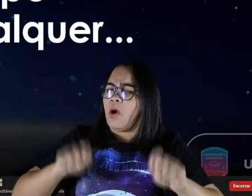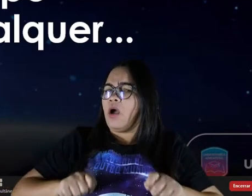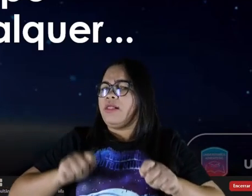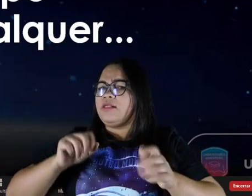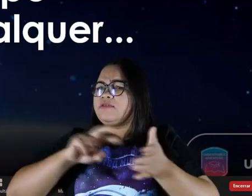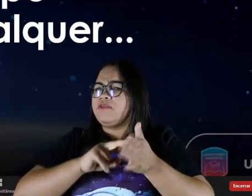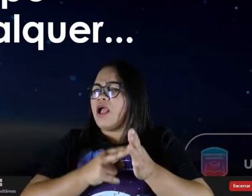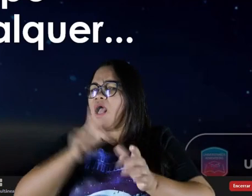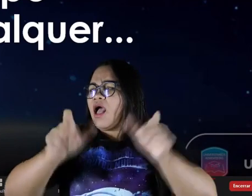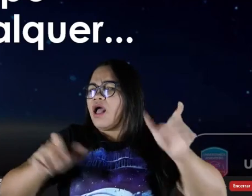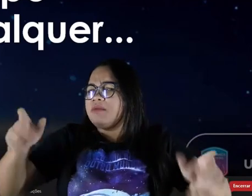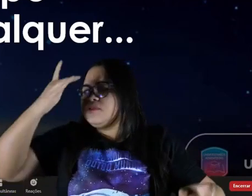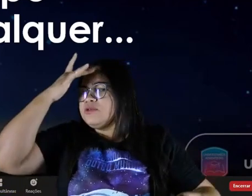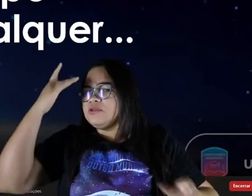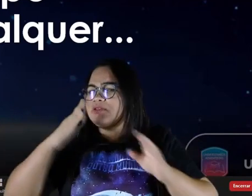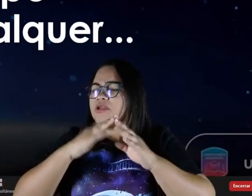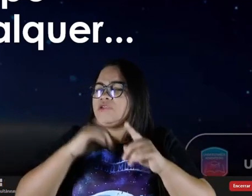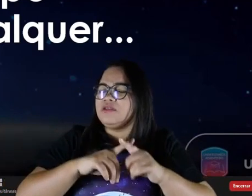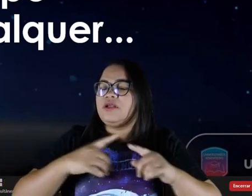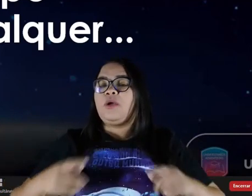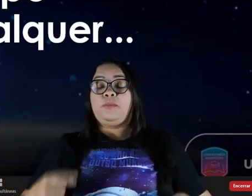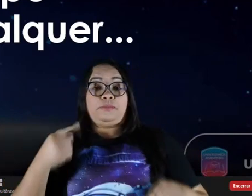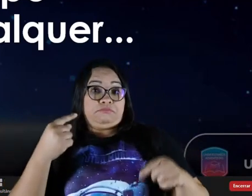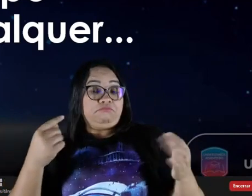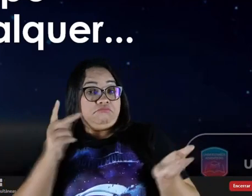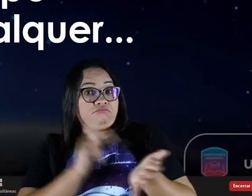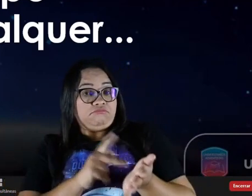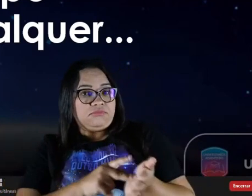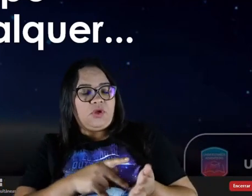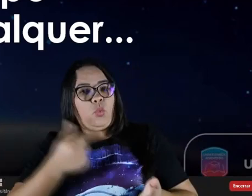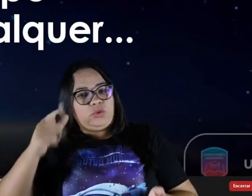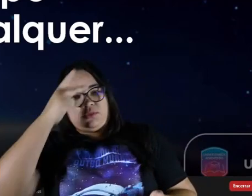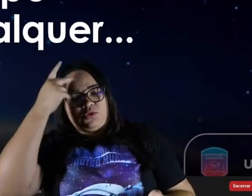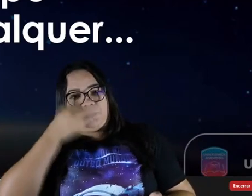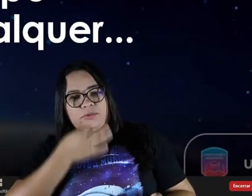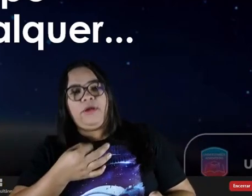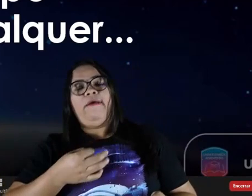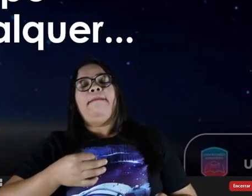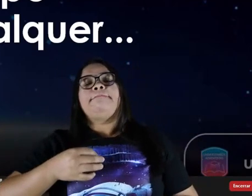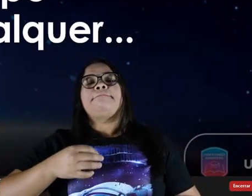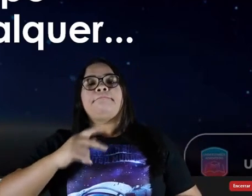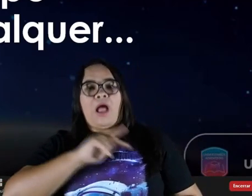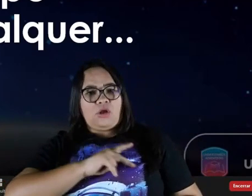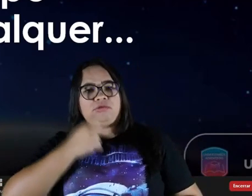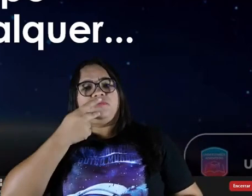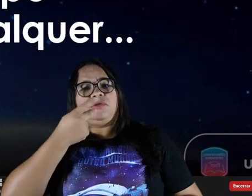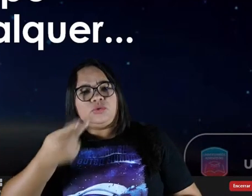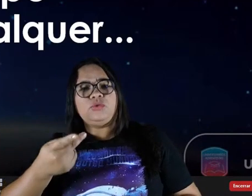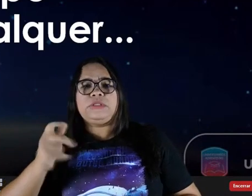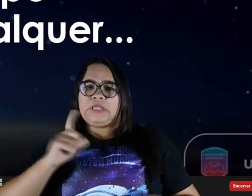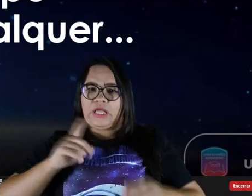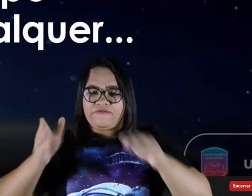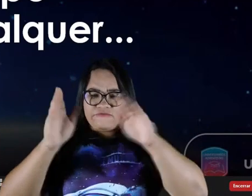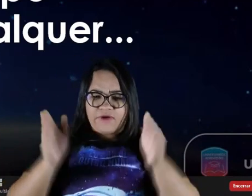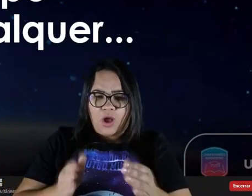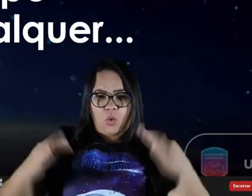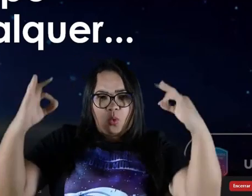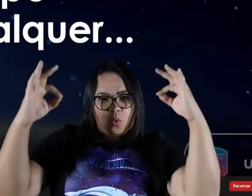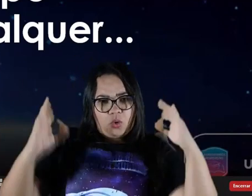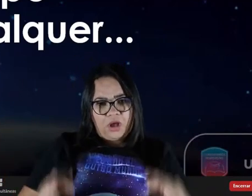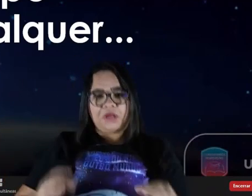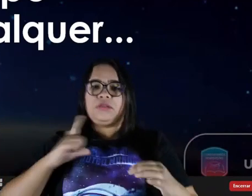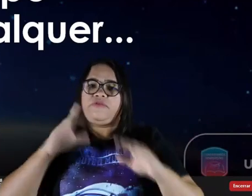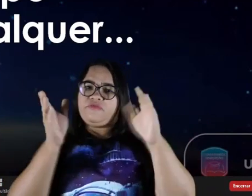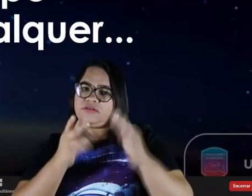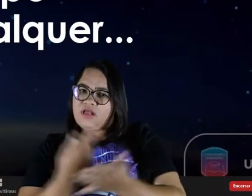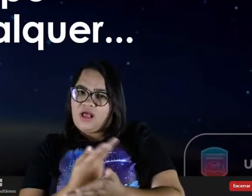Ao que alguém respondeu: é verdade, Paulo falou que há vasos para honra e vasos para desonra, ótimo. E o que vocês acham que significa a